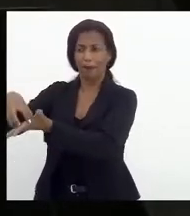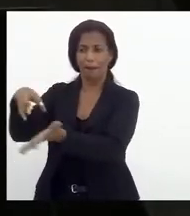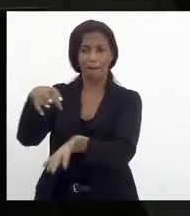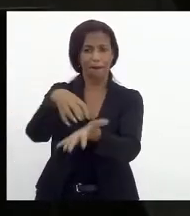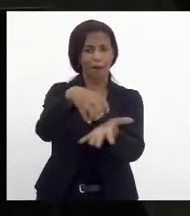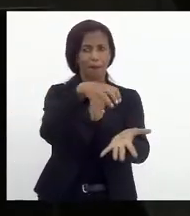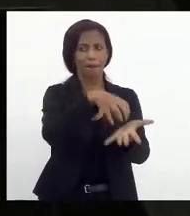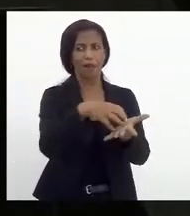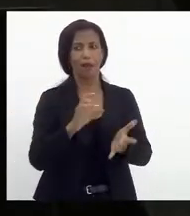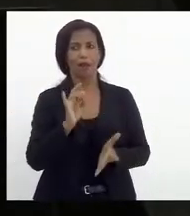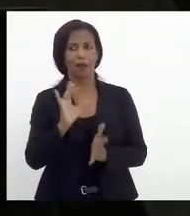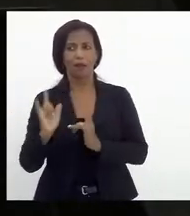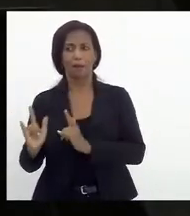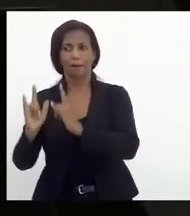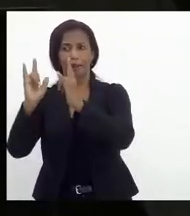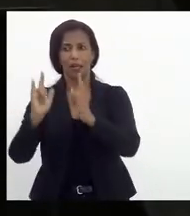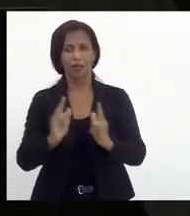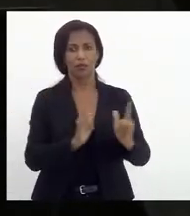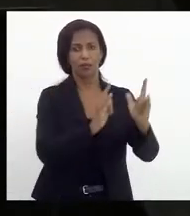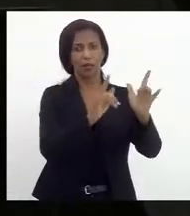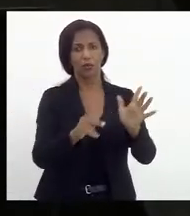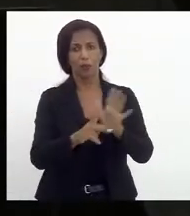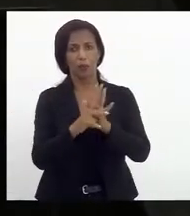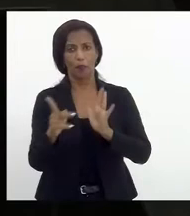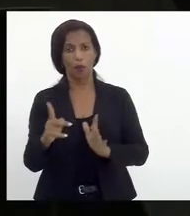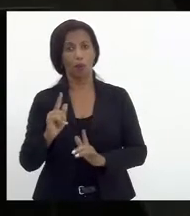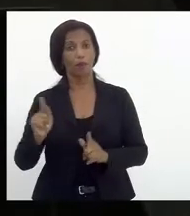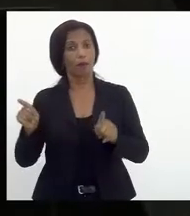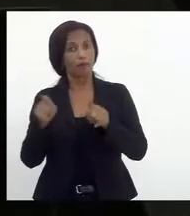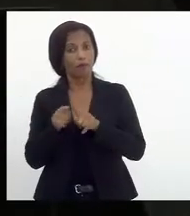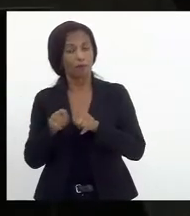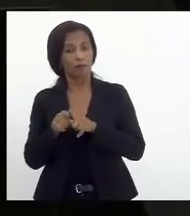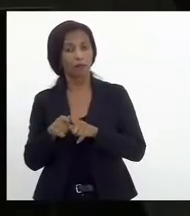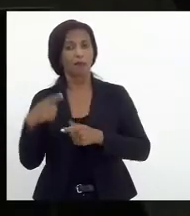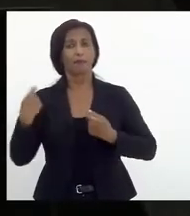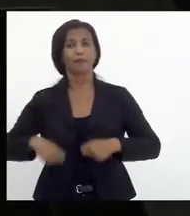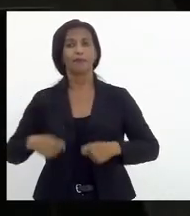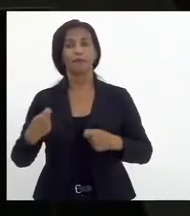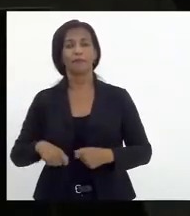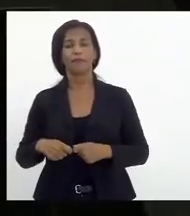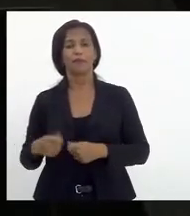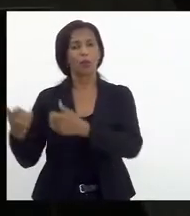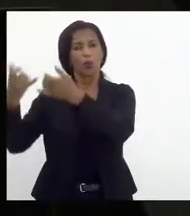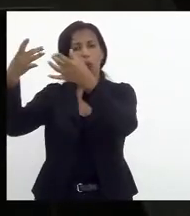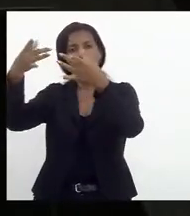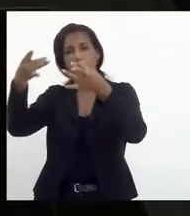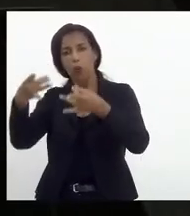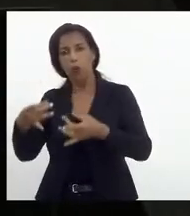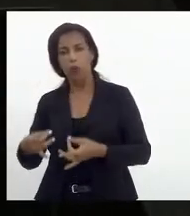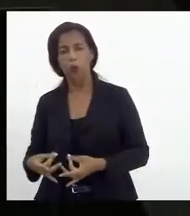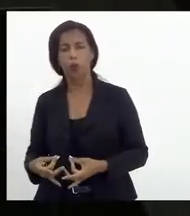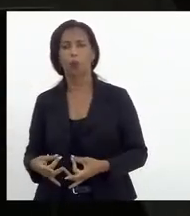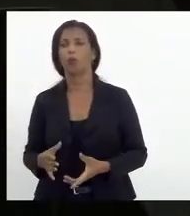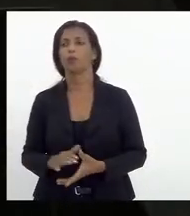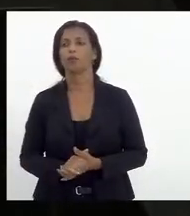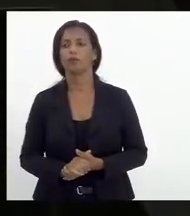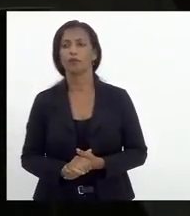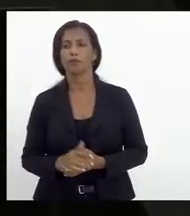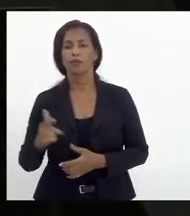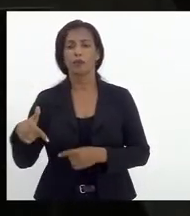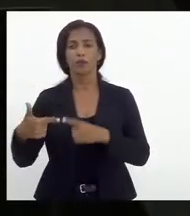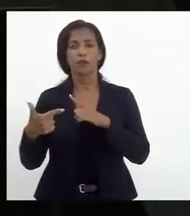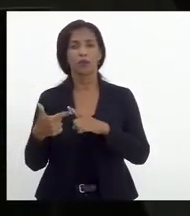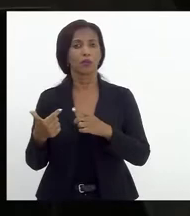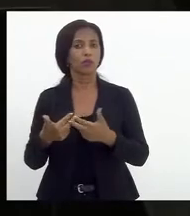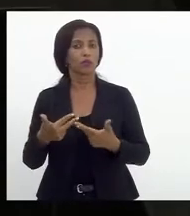edifício escolar, cada escola um prédio escolar. Mas, por outro lado, é preciso definir os critérios segundo os